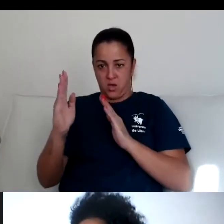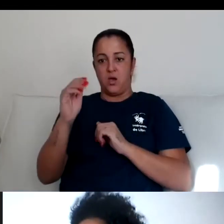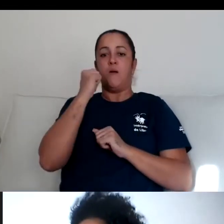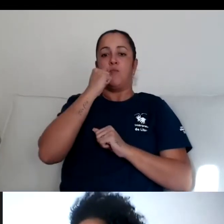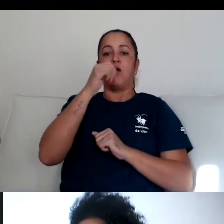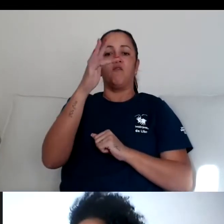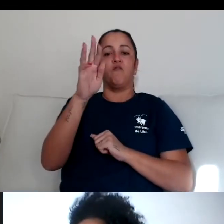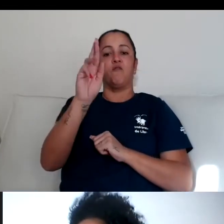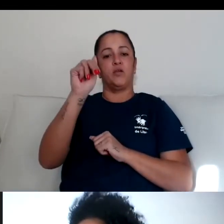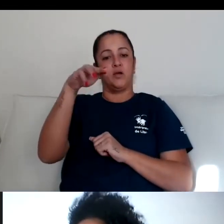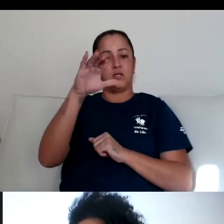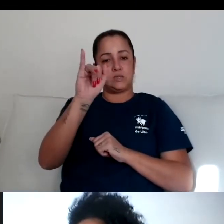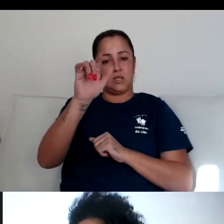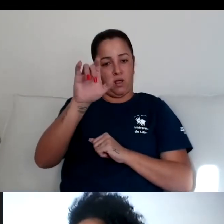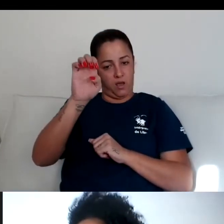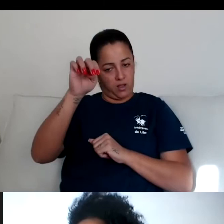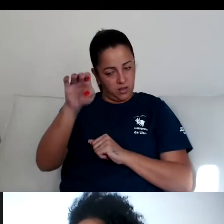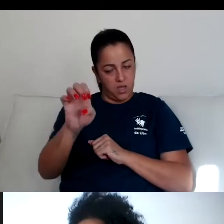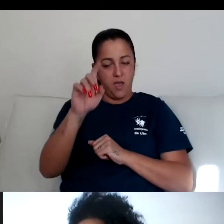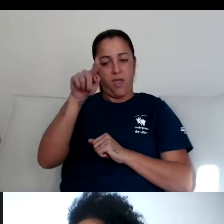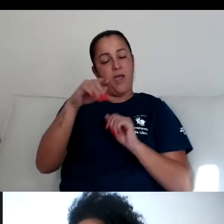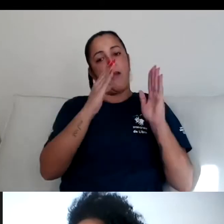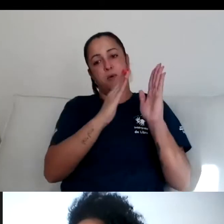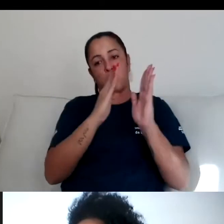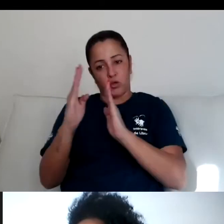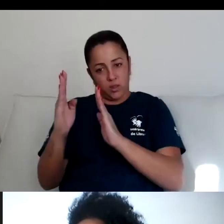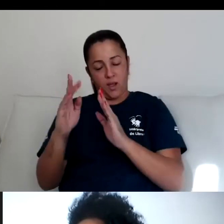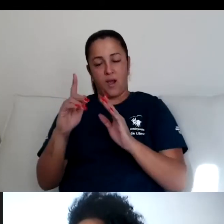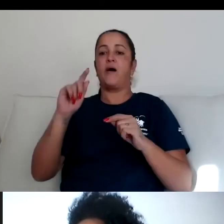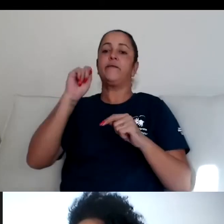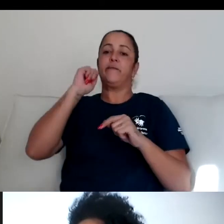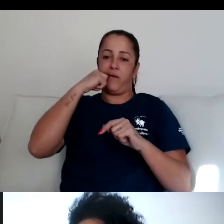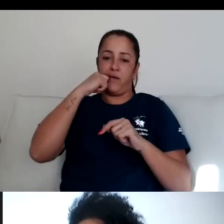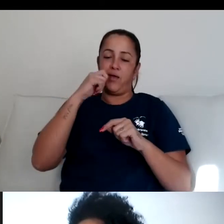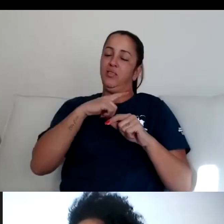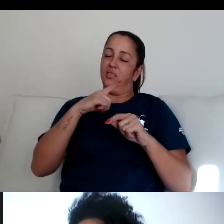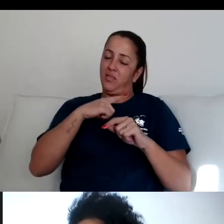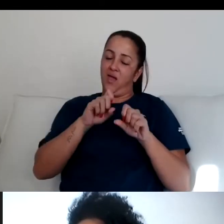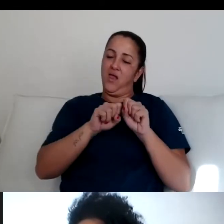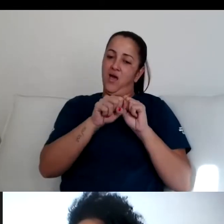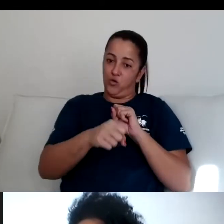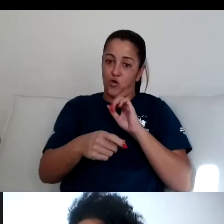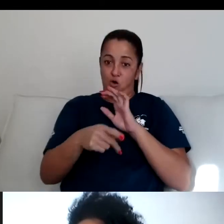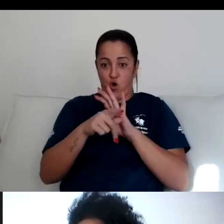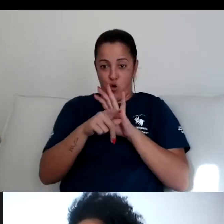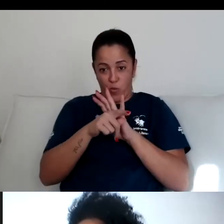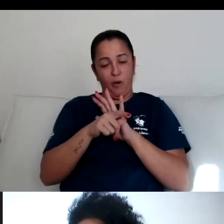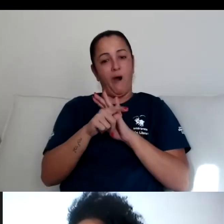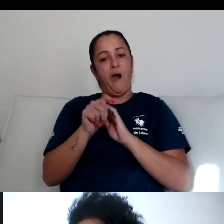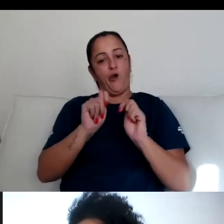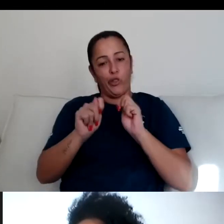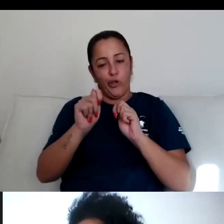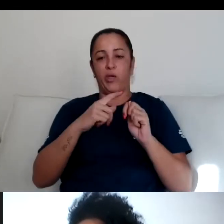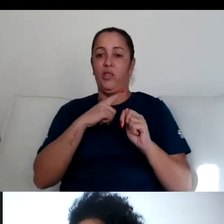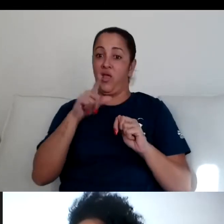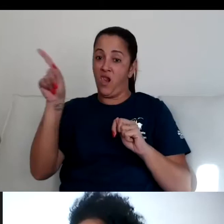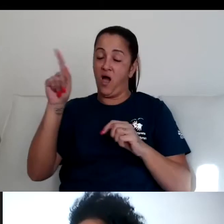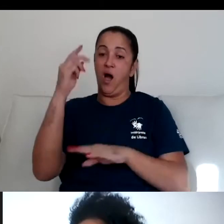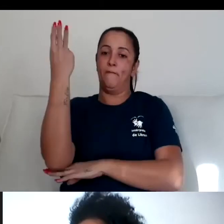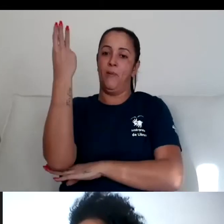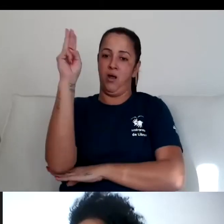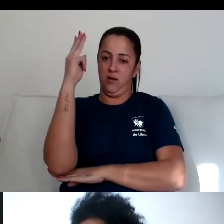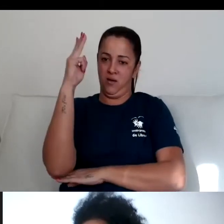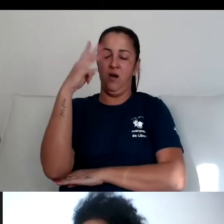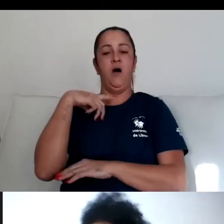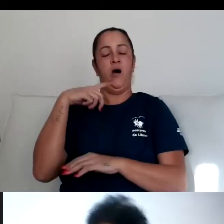bibliotecária, professora e feminista negra, graduada em biblioteconomia pela Universidade Federal do Maranhão, possui